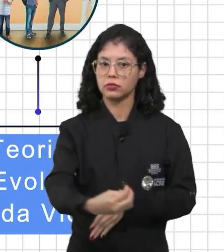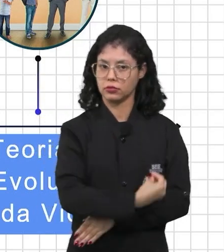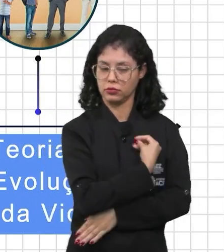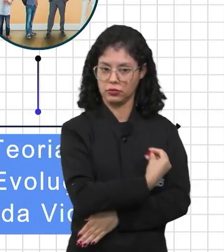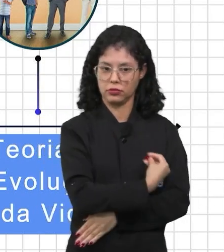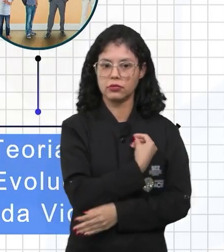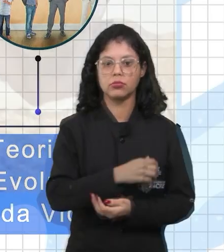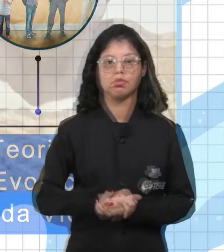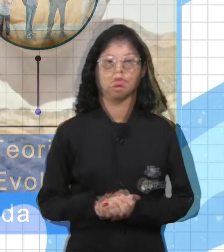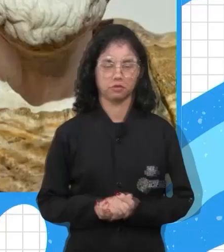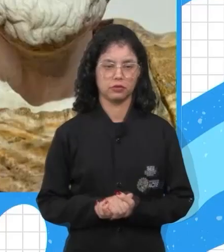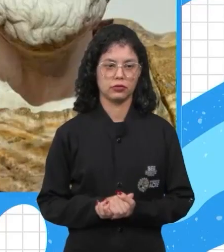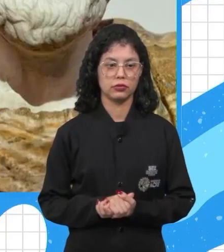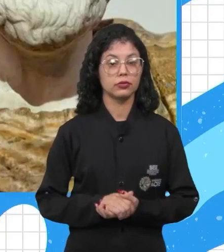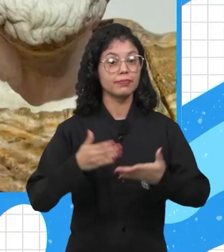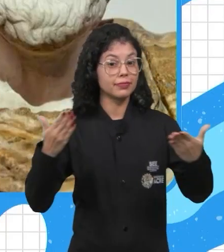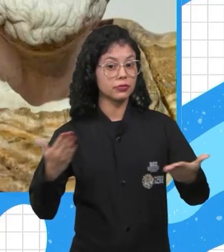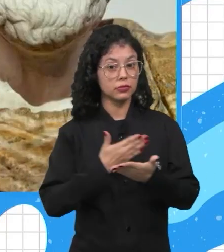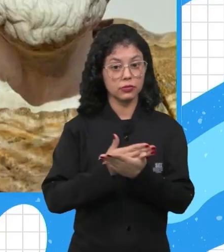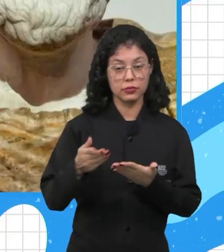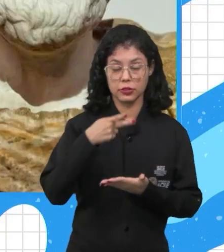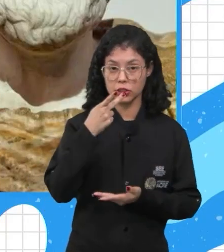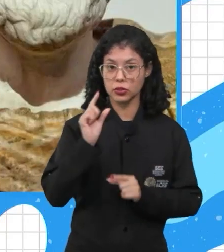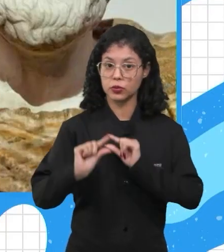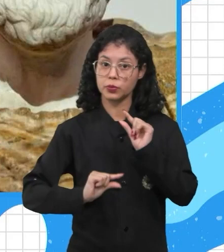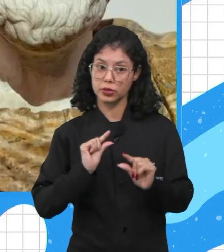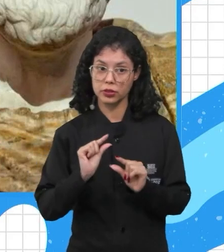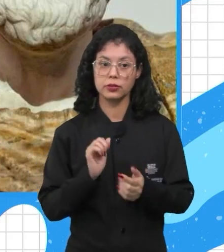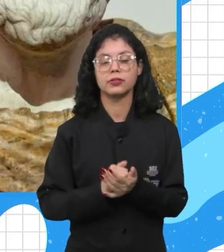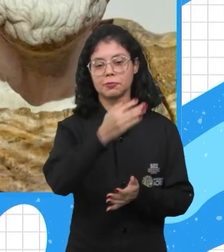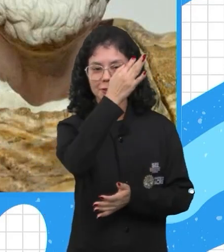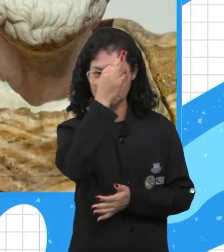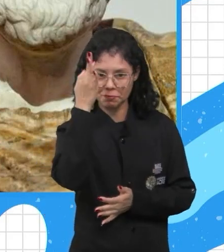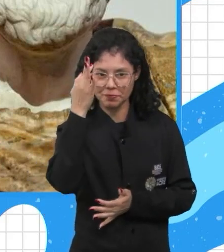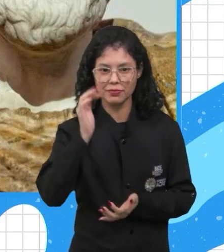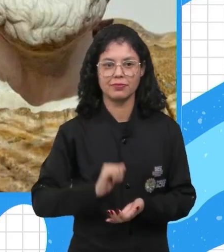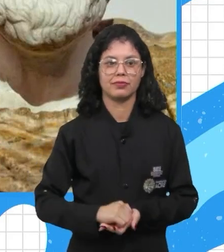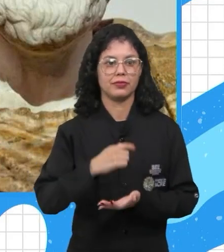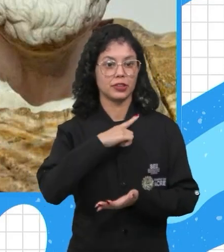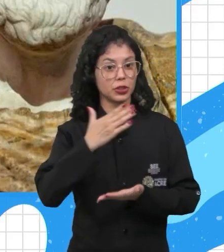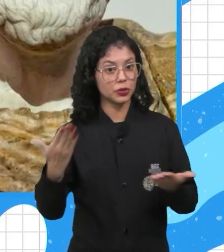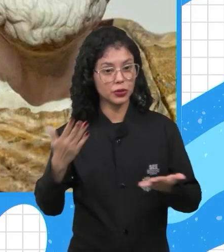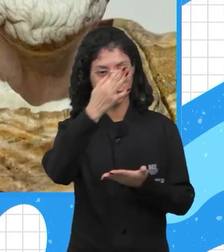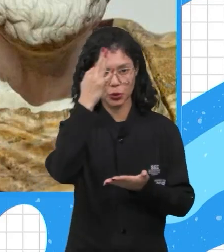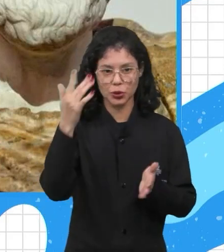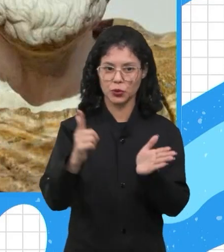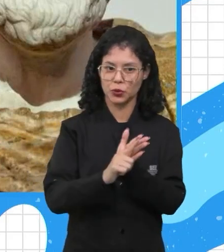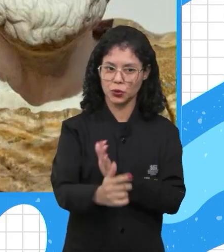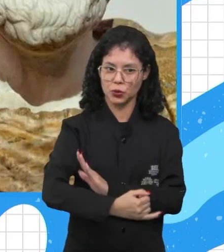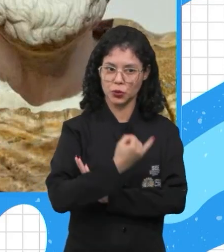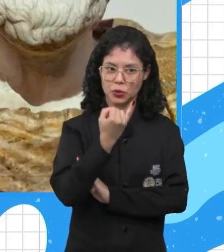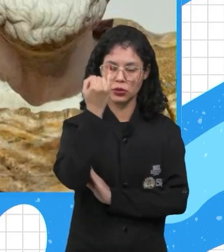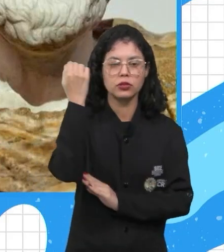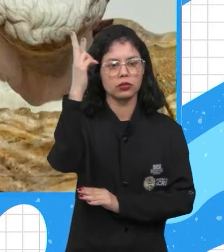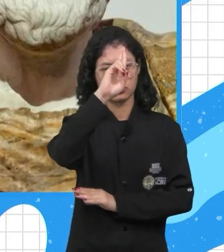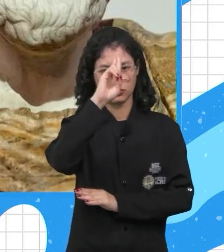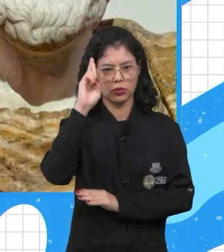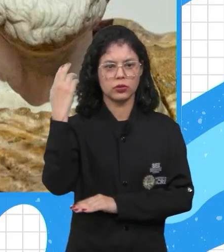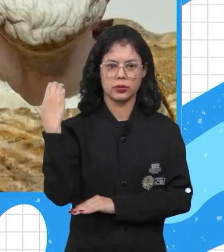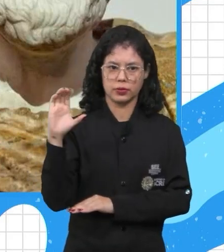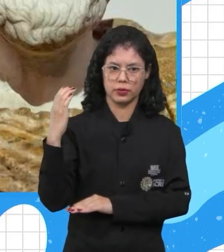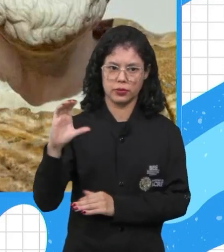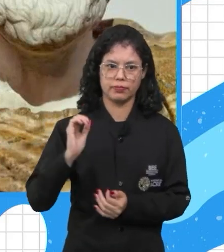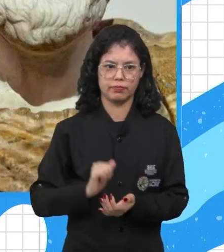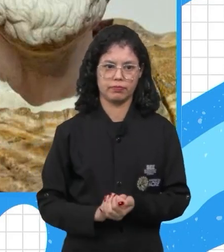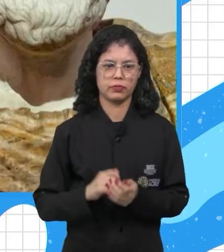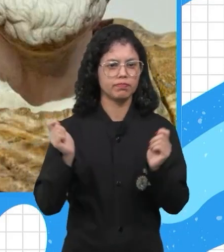evolução da vida. Então vamos começar falando ali dos filósofos. Então os filósofos tiveram um papel fundamental na história da